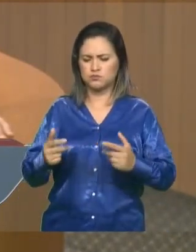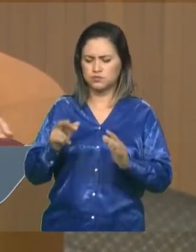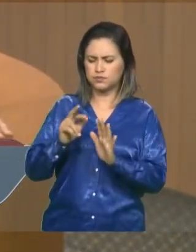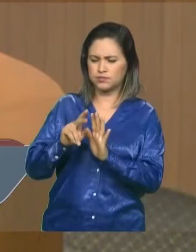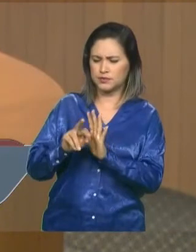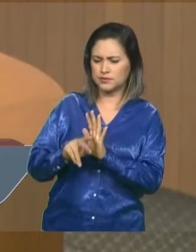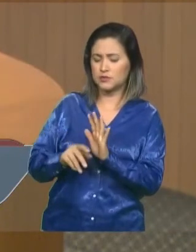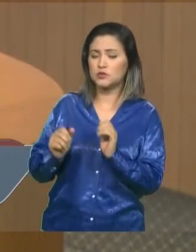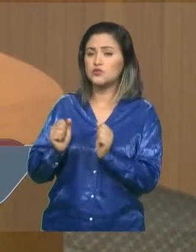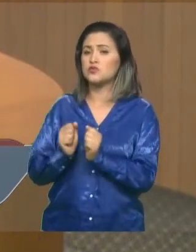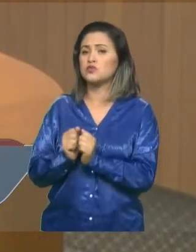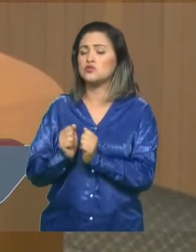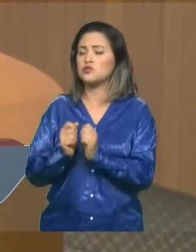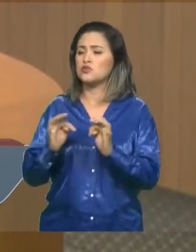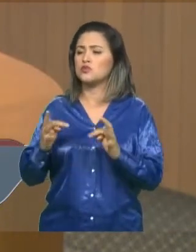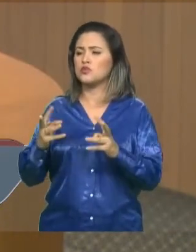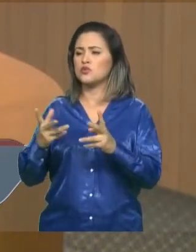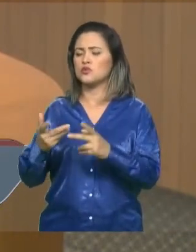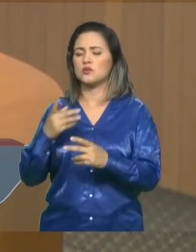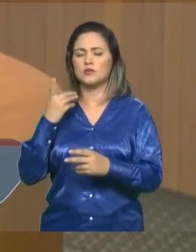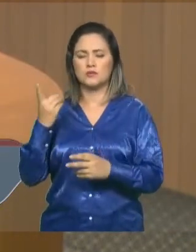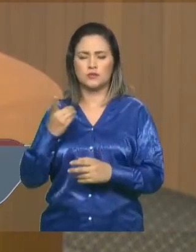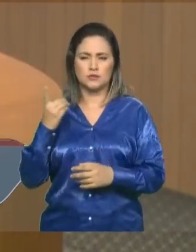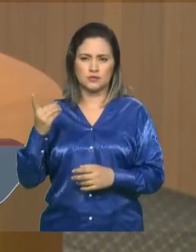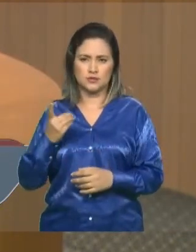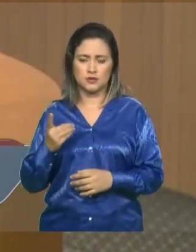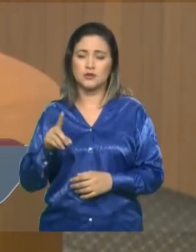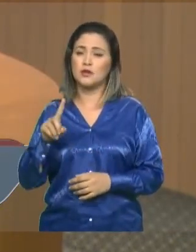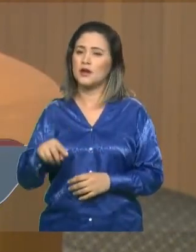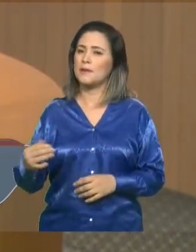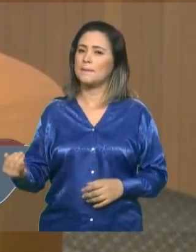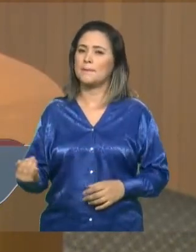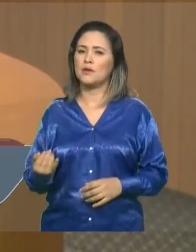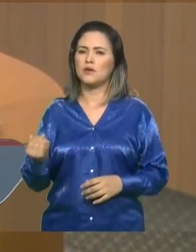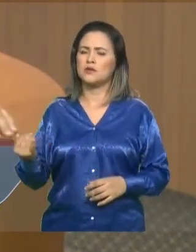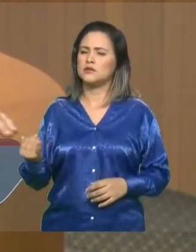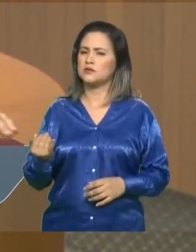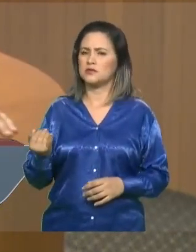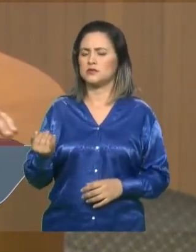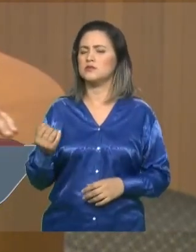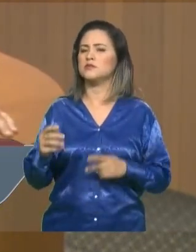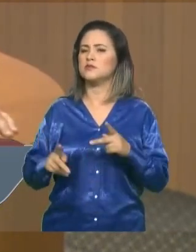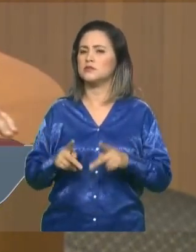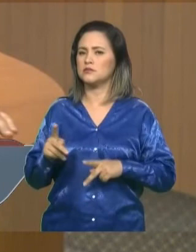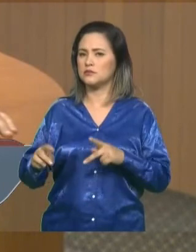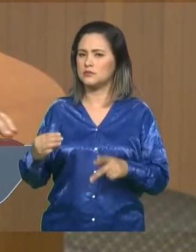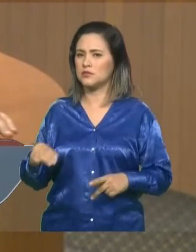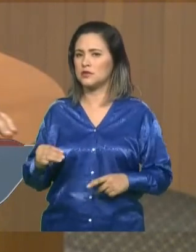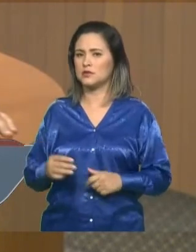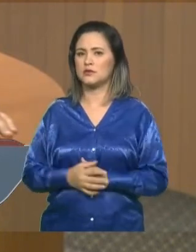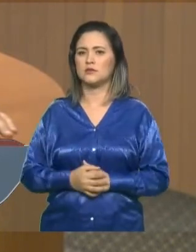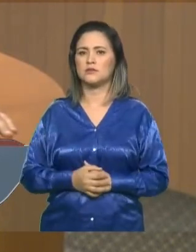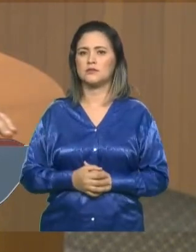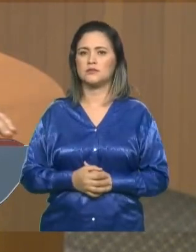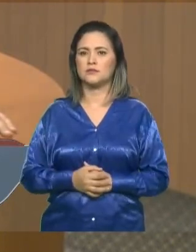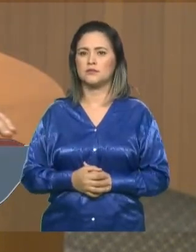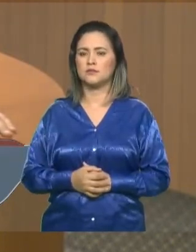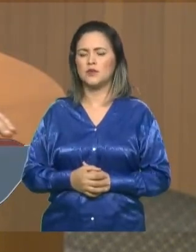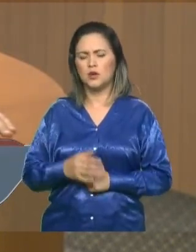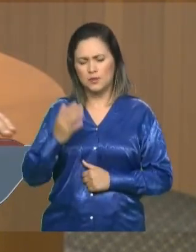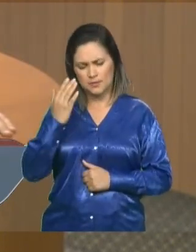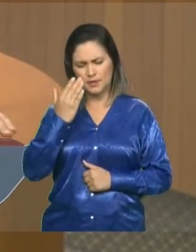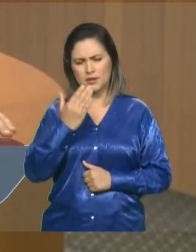os parlamentares, que são fundamentais para o povo do Maranhão. Agradeço, faço questão de parabenizar o nosso partido, o